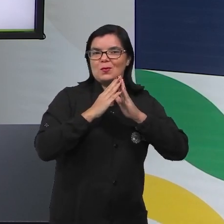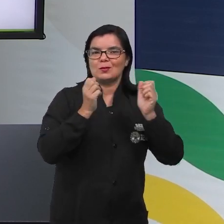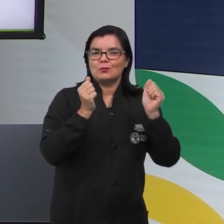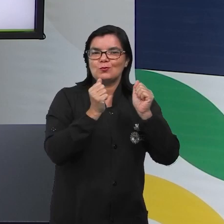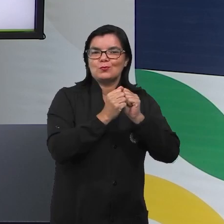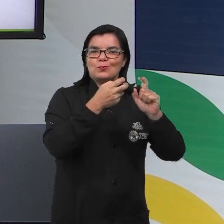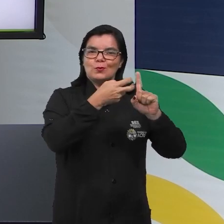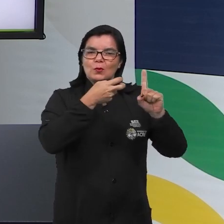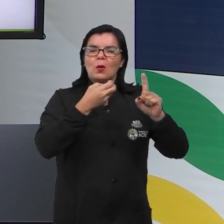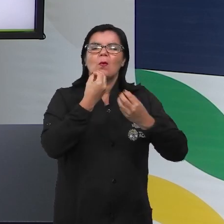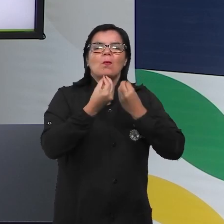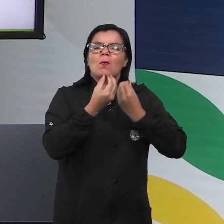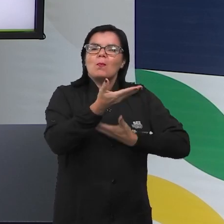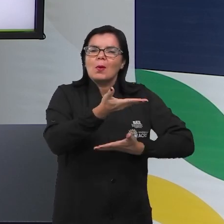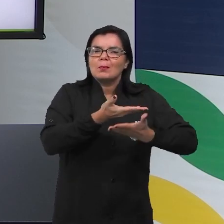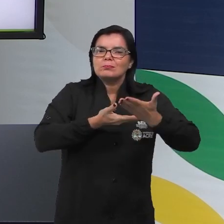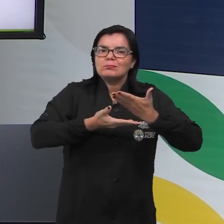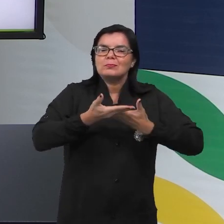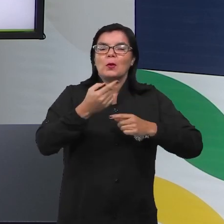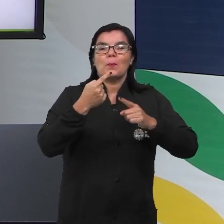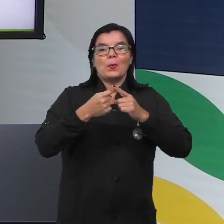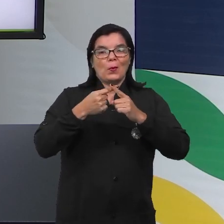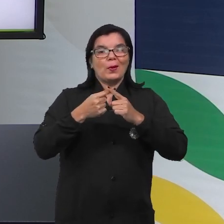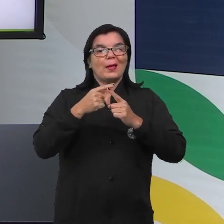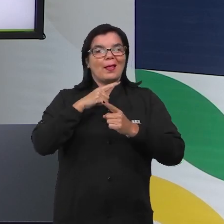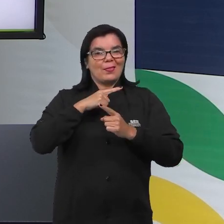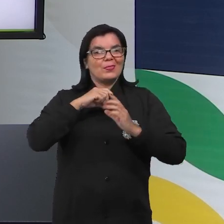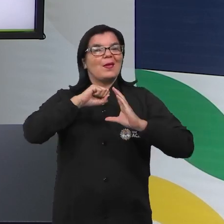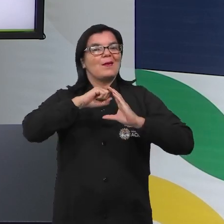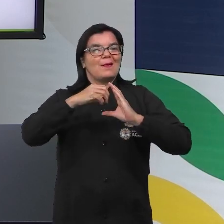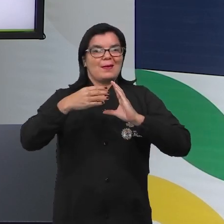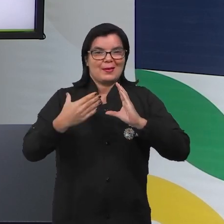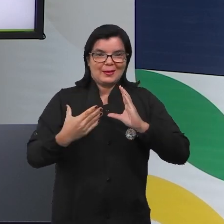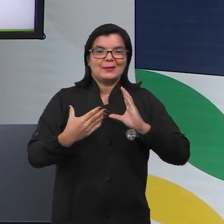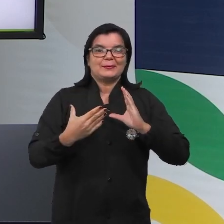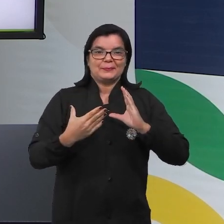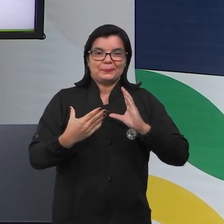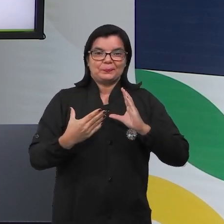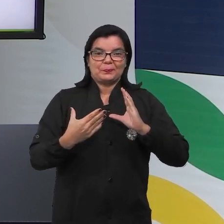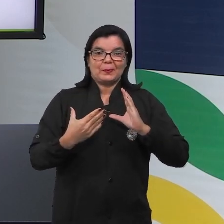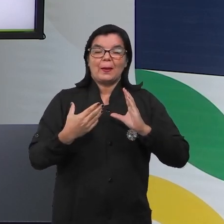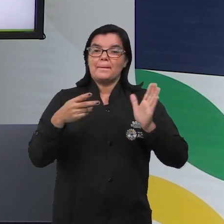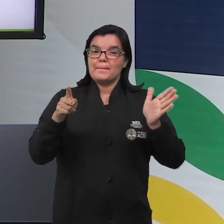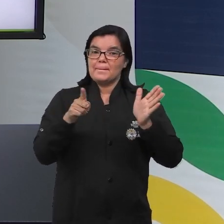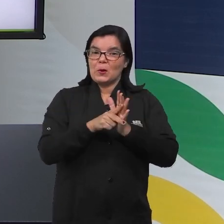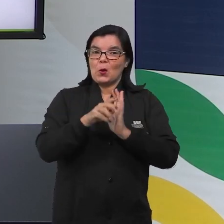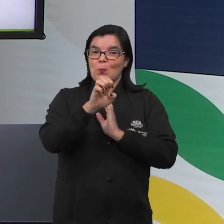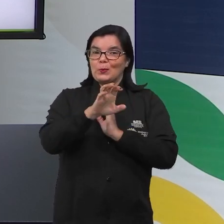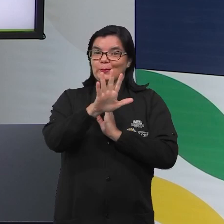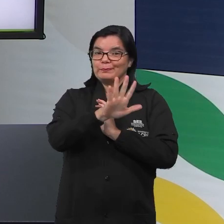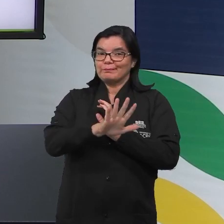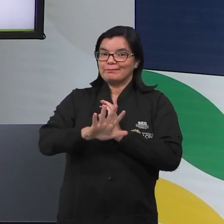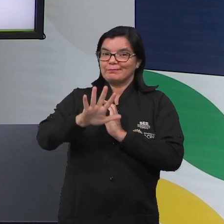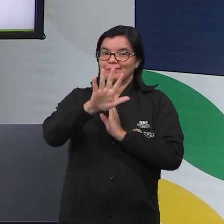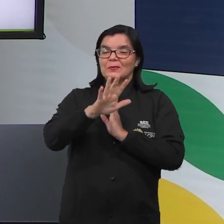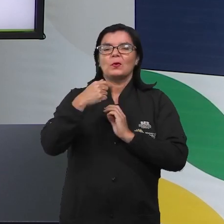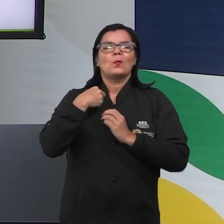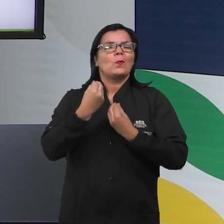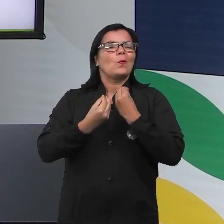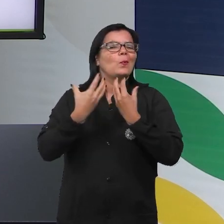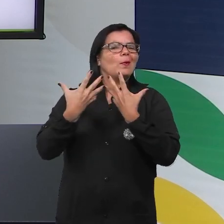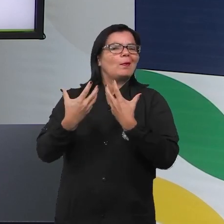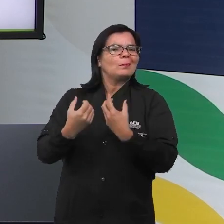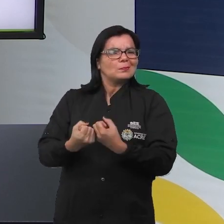como é essa socialização? Porque a Marabá ela tem características europeias. Como se aceita